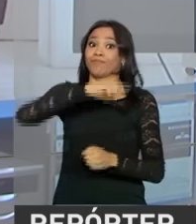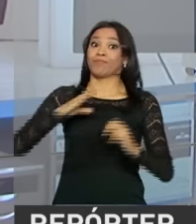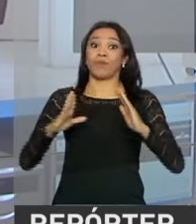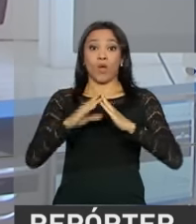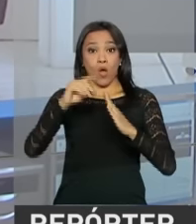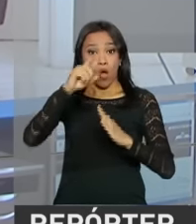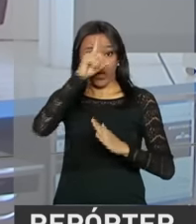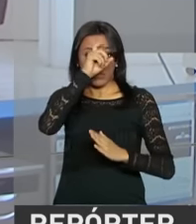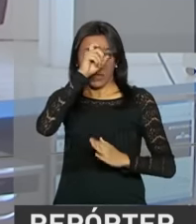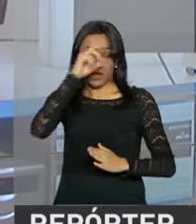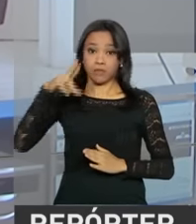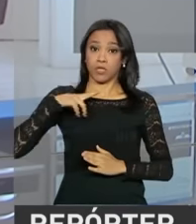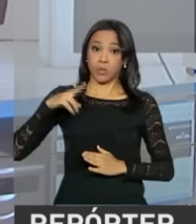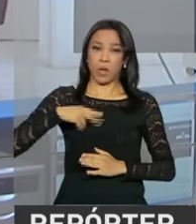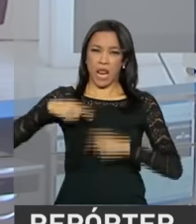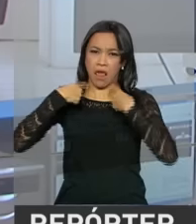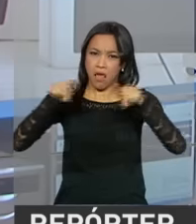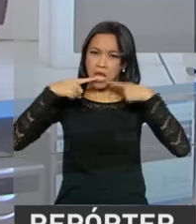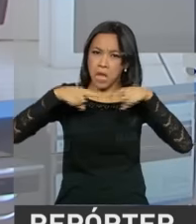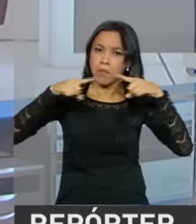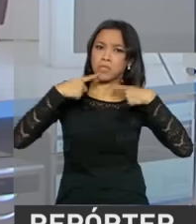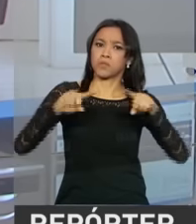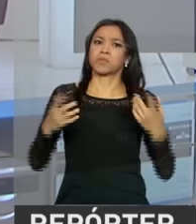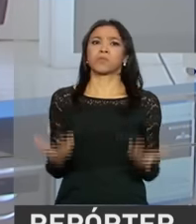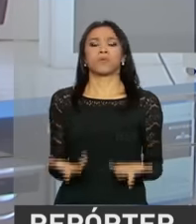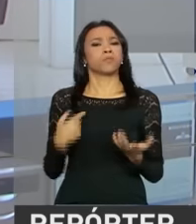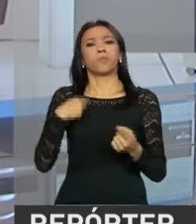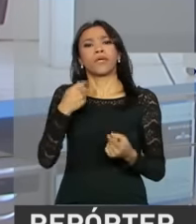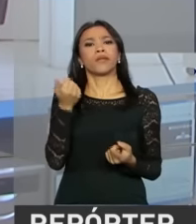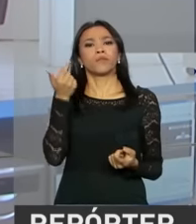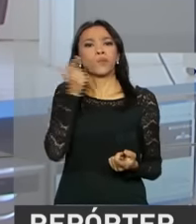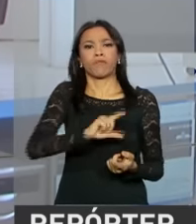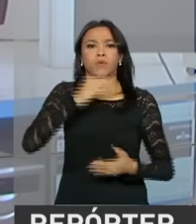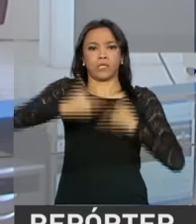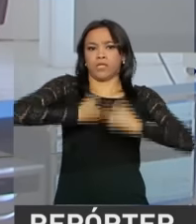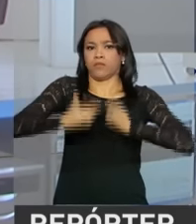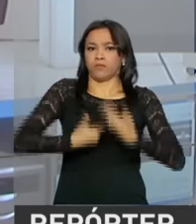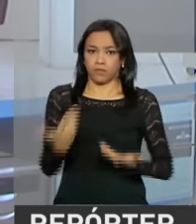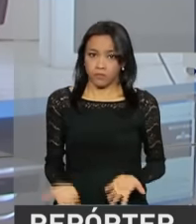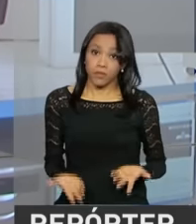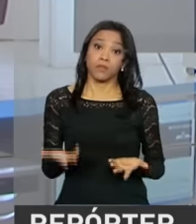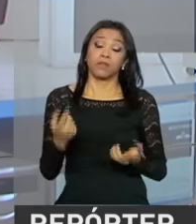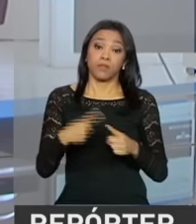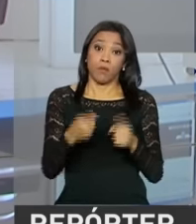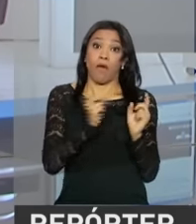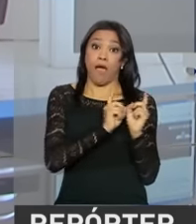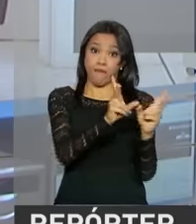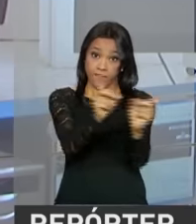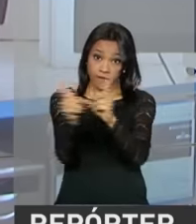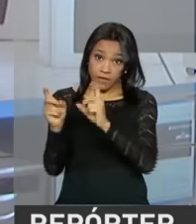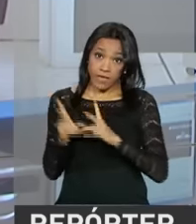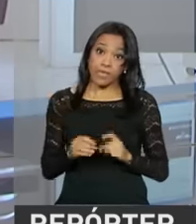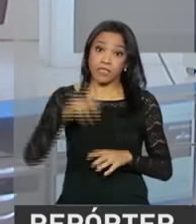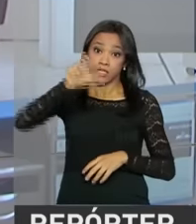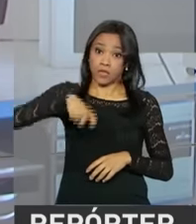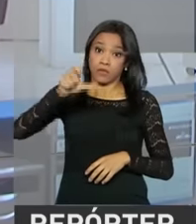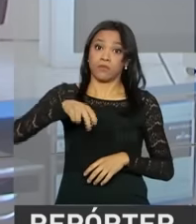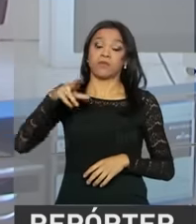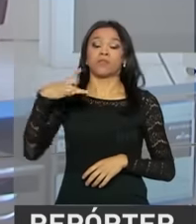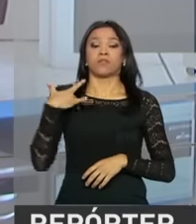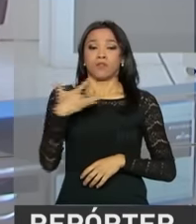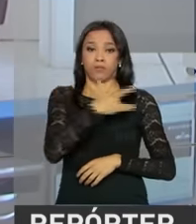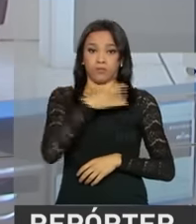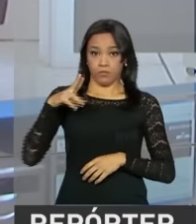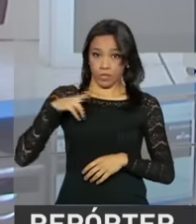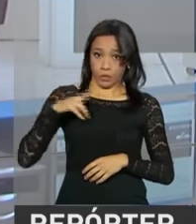reclamações sobre cobertura, como negativas de atendimento ou demora. Além da comercialização suspensa,